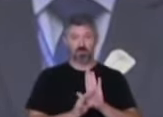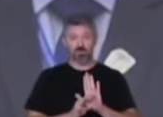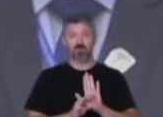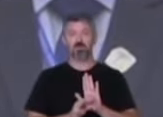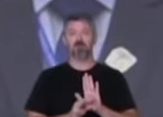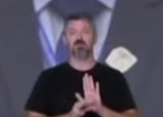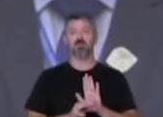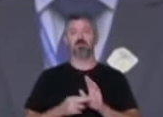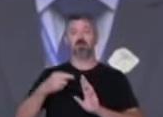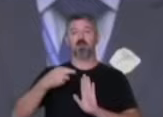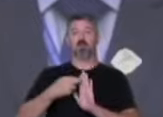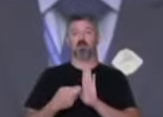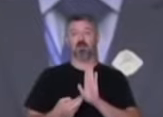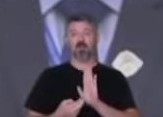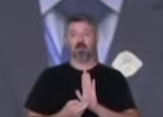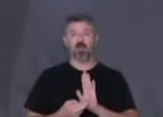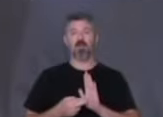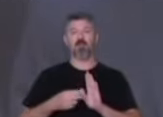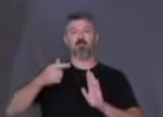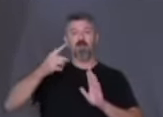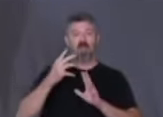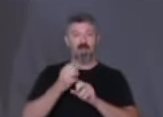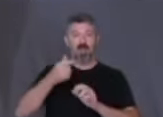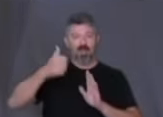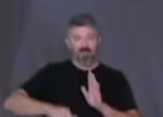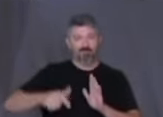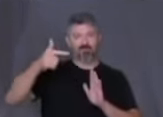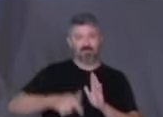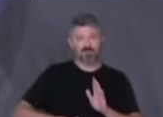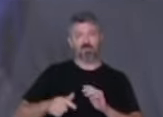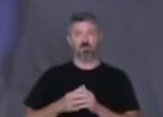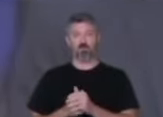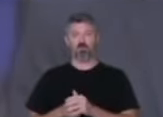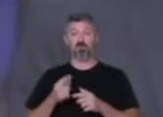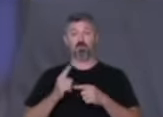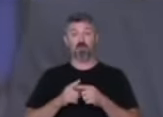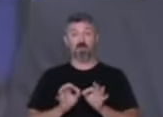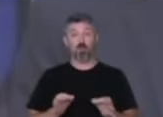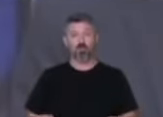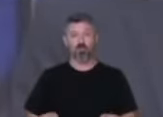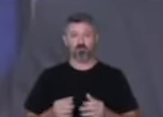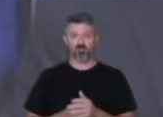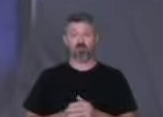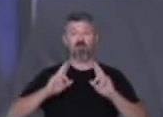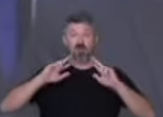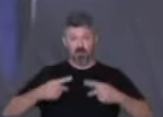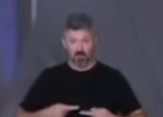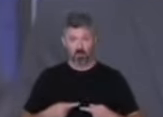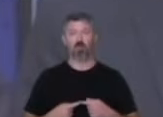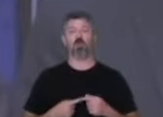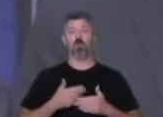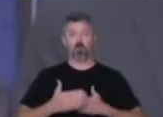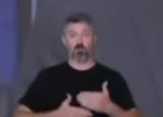a cláusula da sua periódica revisão. Ela é perfeita também porque ela é humilde e ela reconhece que o